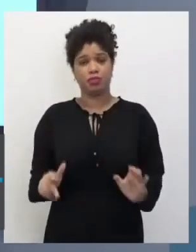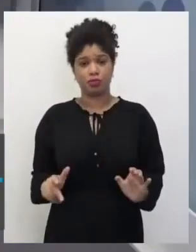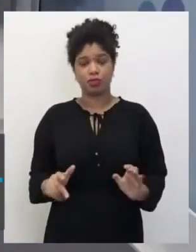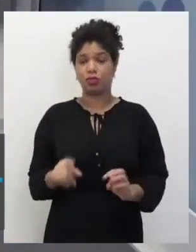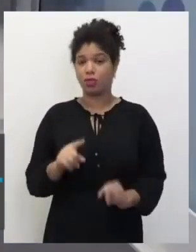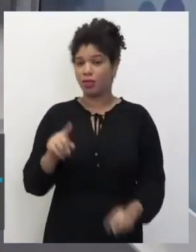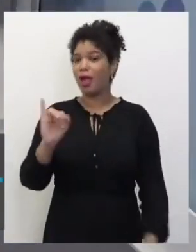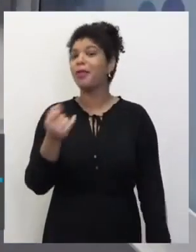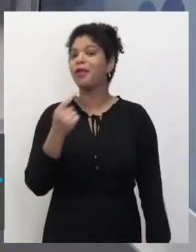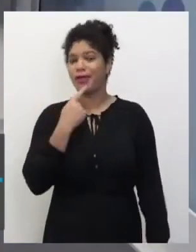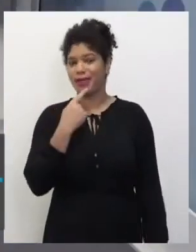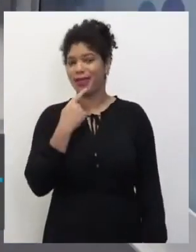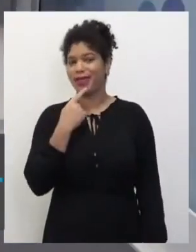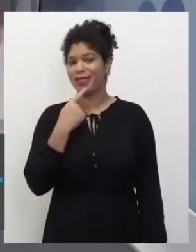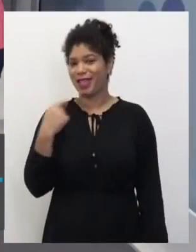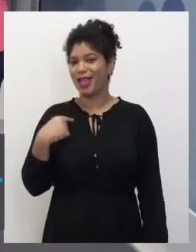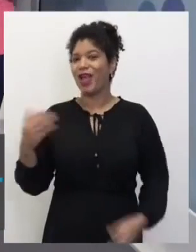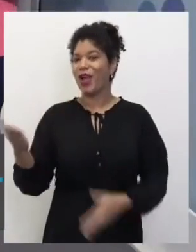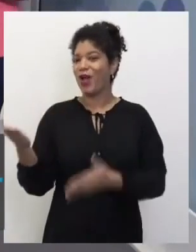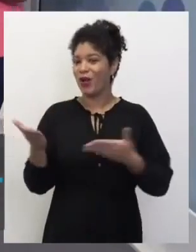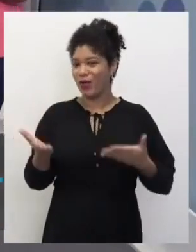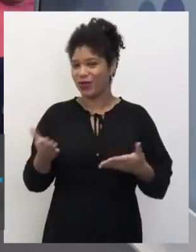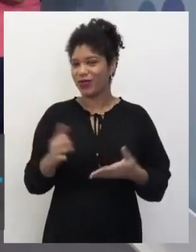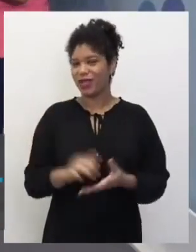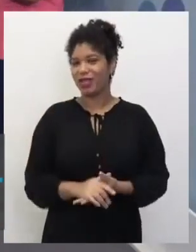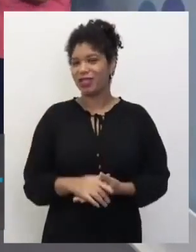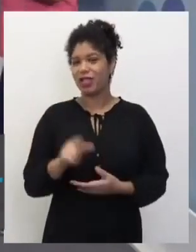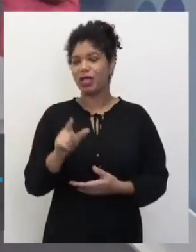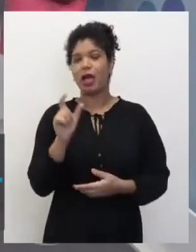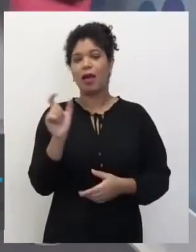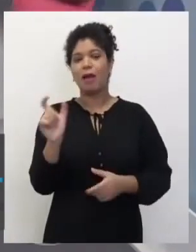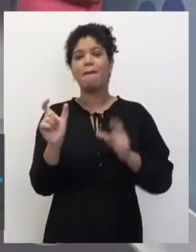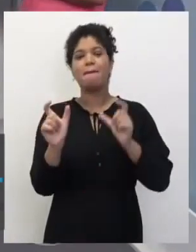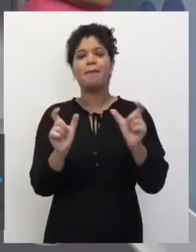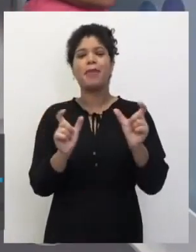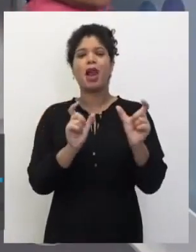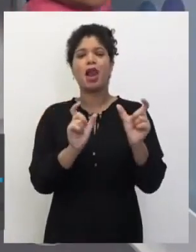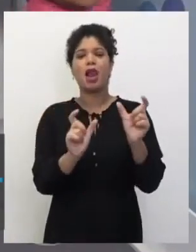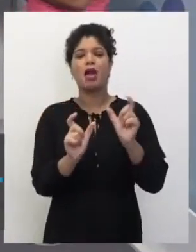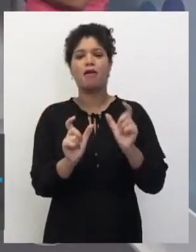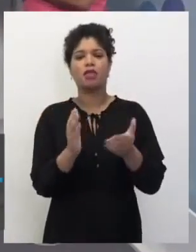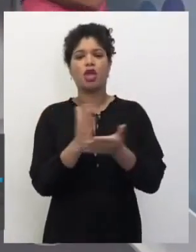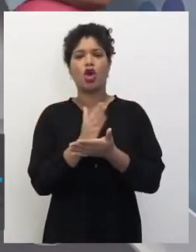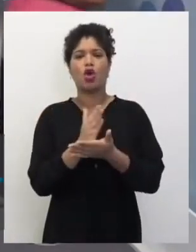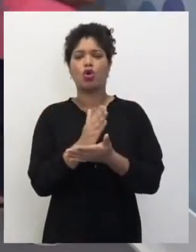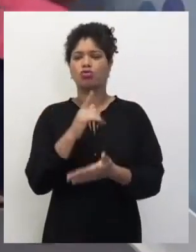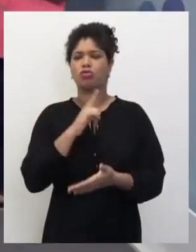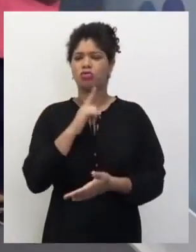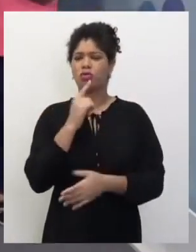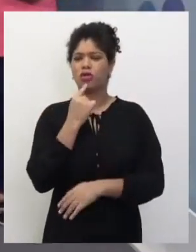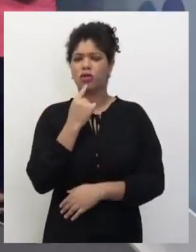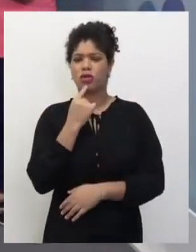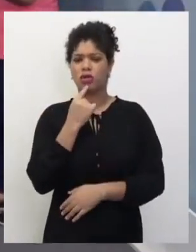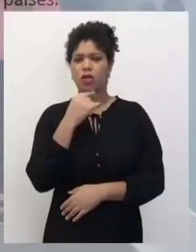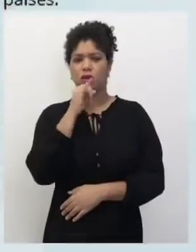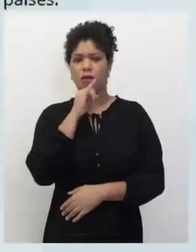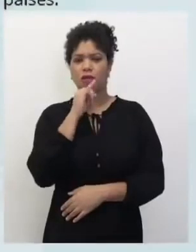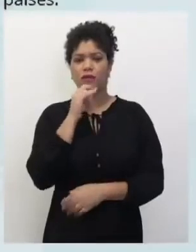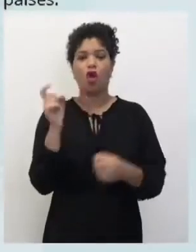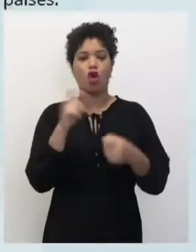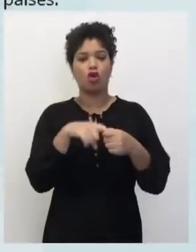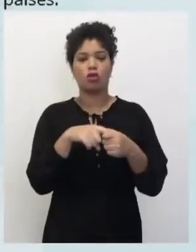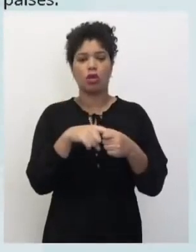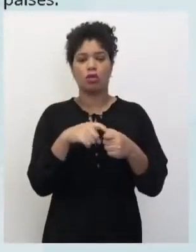aproveitando o seu contexto aqui, que foi por isso que você veio, essas palavrinhas que apareceram aí, alguns termos lá. Pode voltar, por favor?